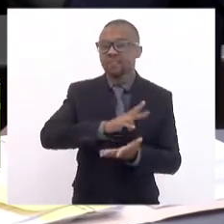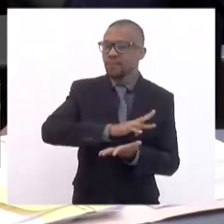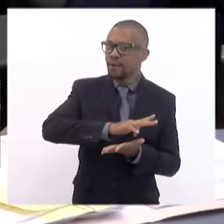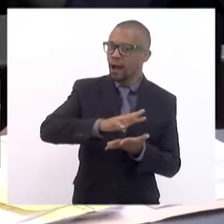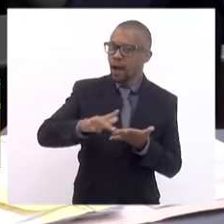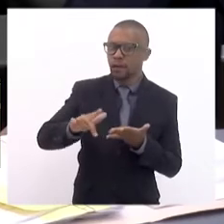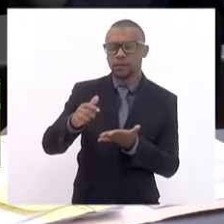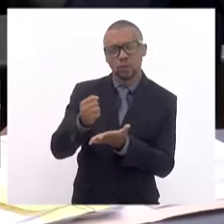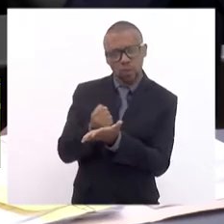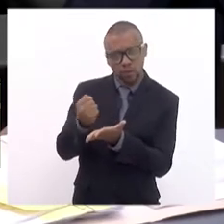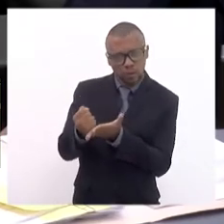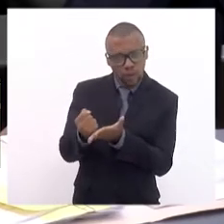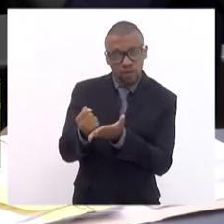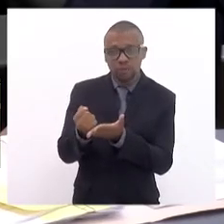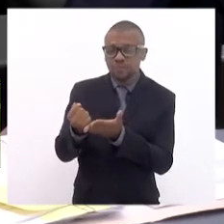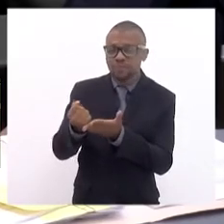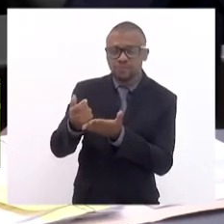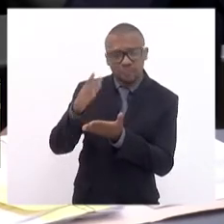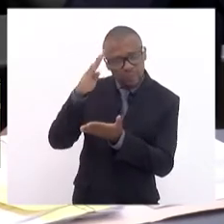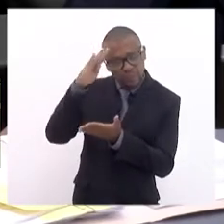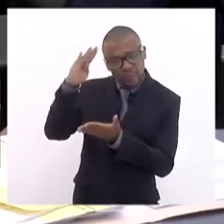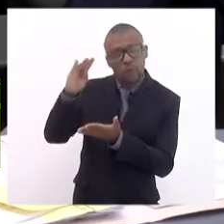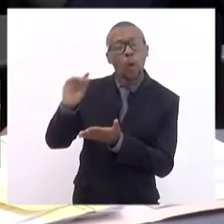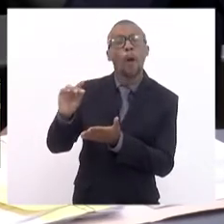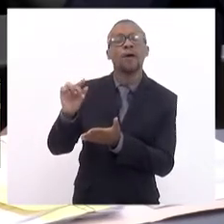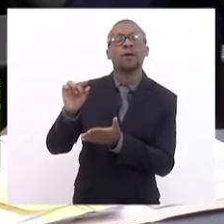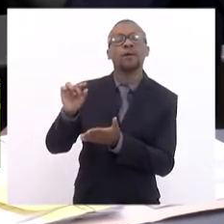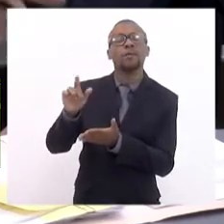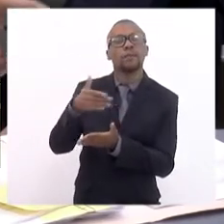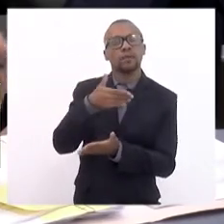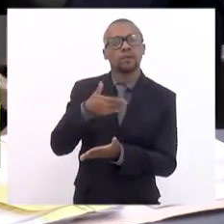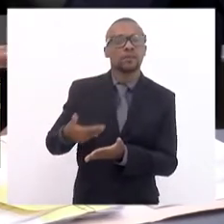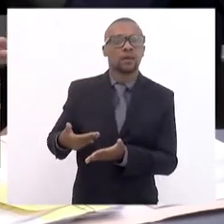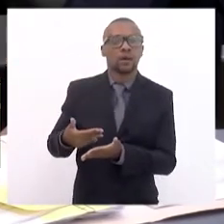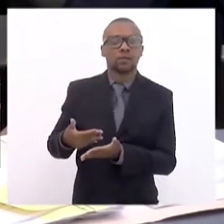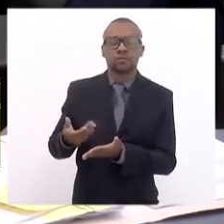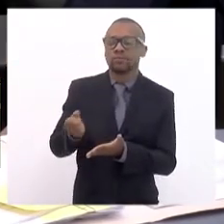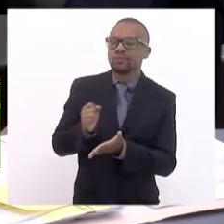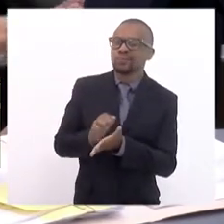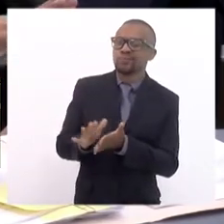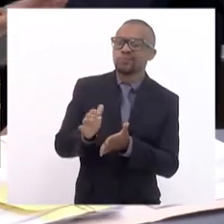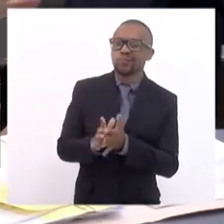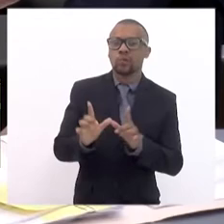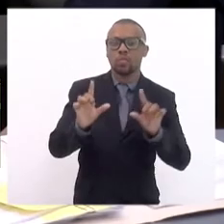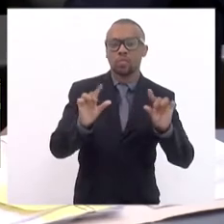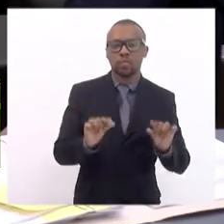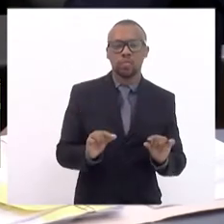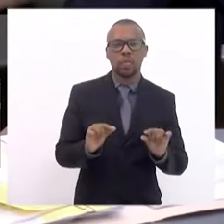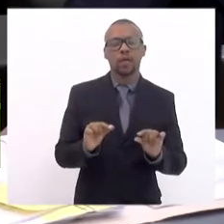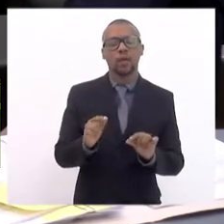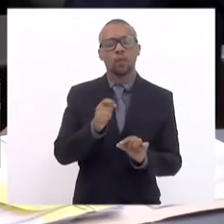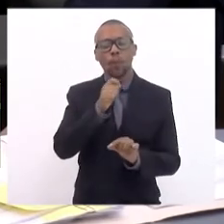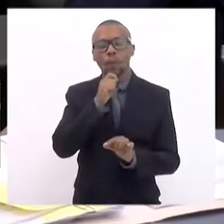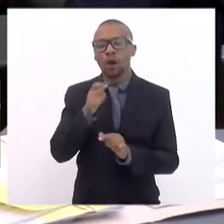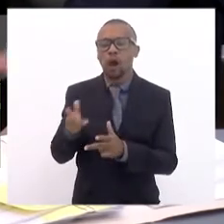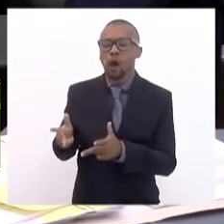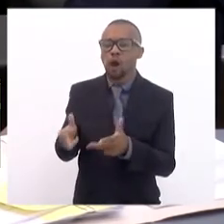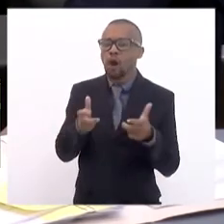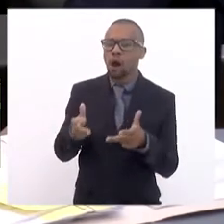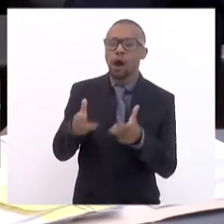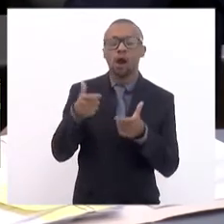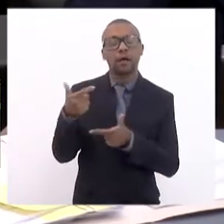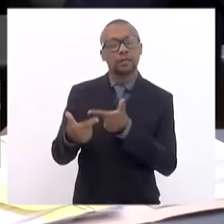ordinariamente pelo Estado, sim, com custos menores, né? E sem a exploração terrível de mão de obra que normalmente existe